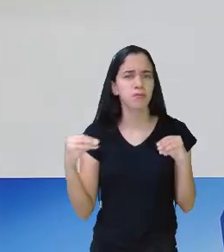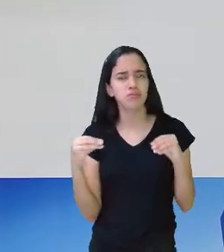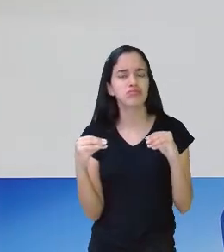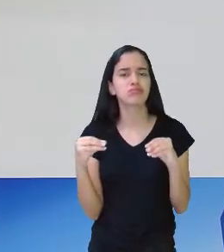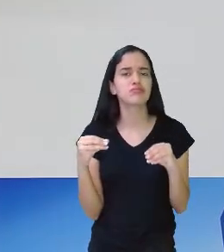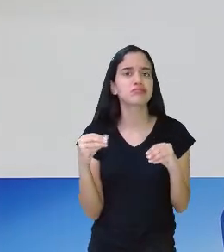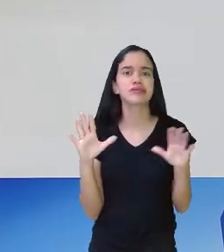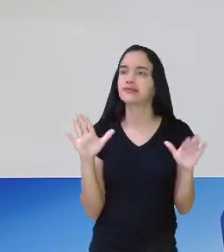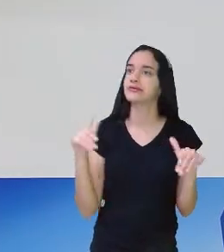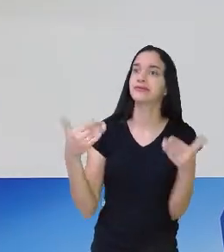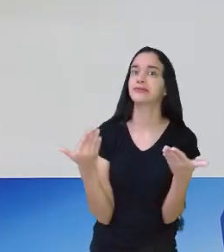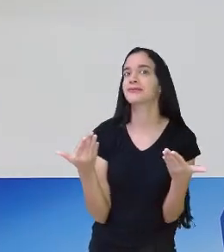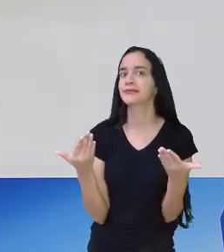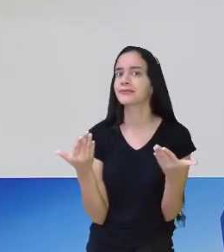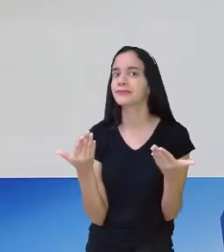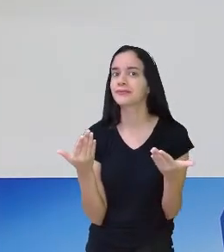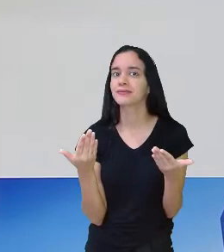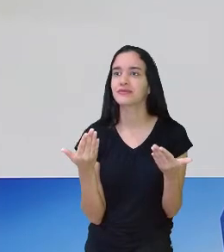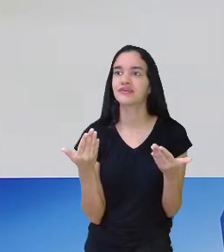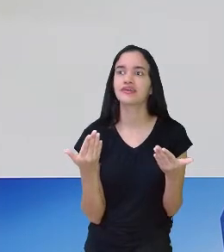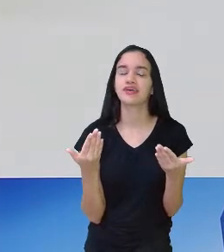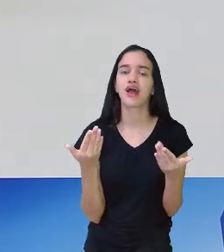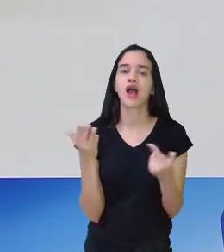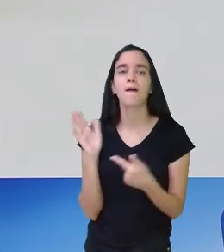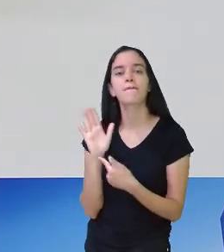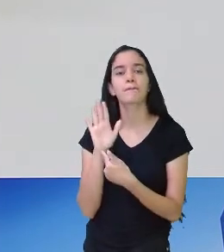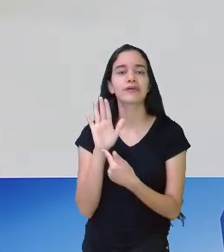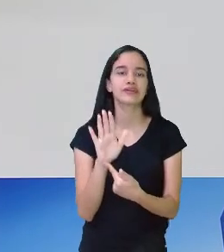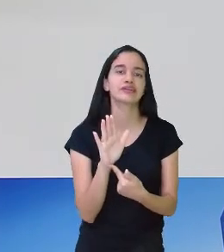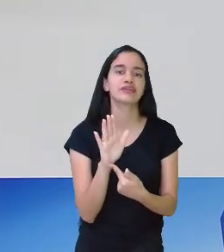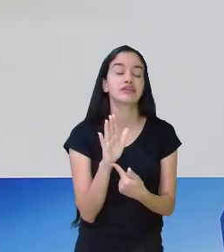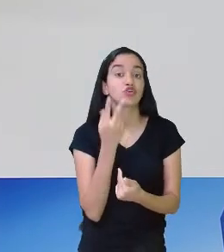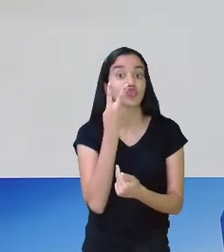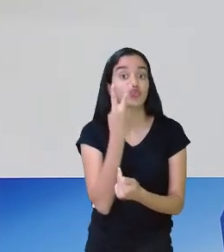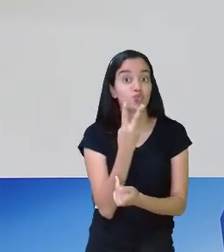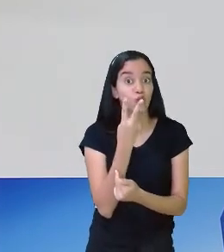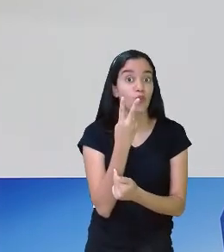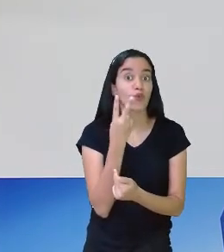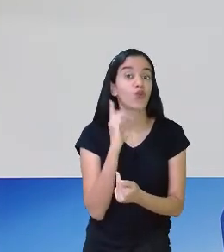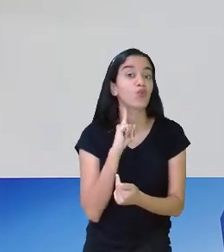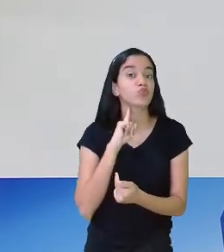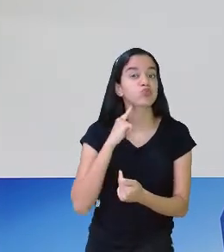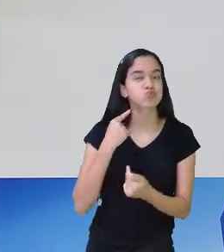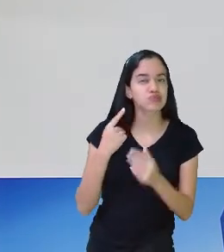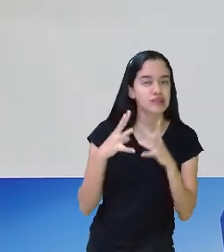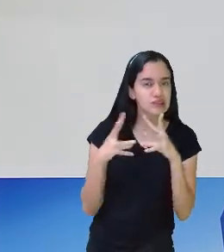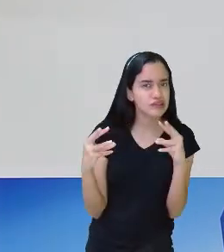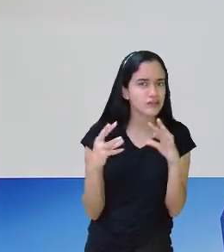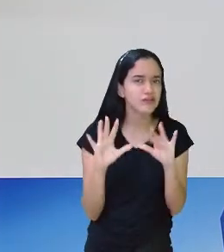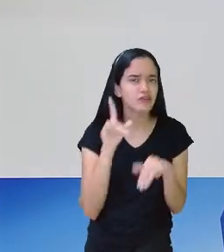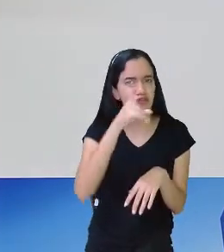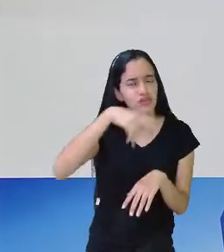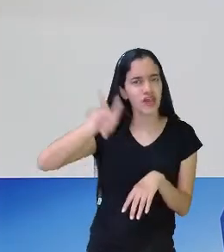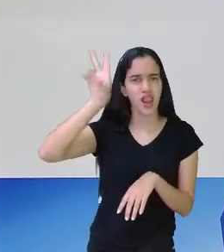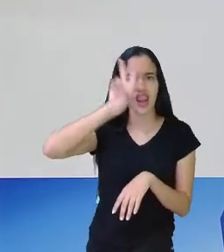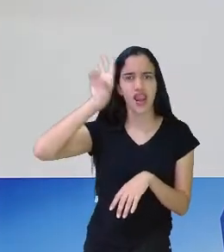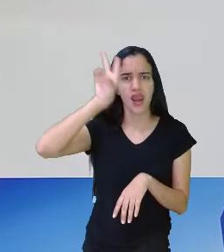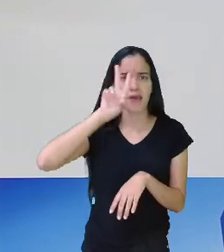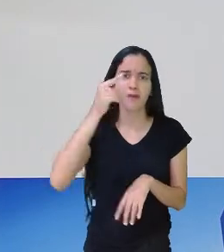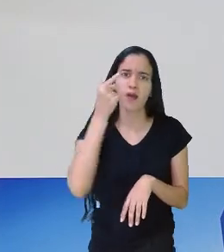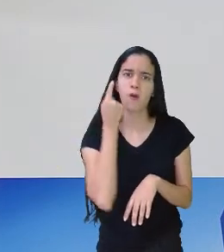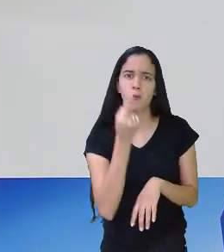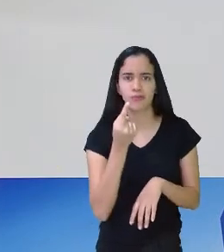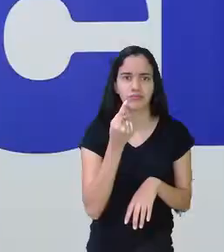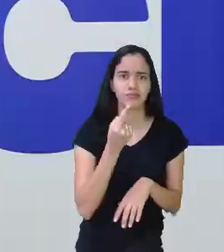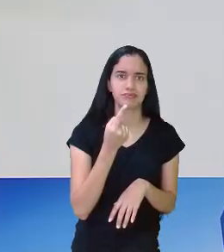Decompositor. E aí, gente? Apareceram 2 decompositores aqui, professora Márcia. Será que eles vão lembrar de pelo menos um?